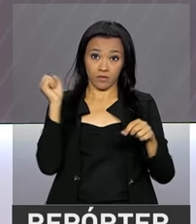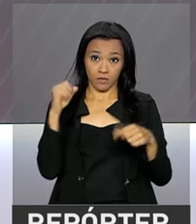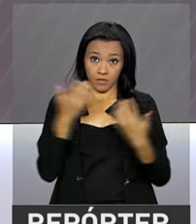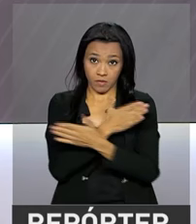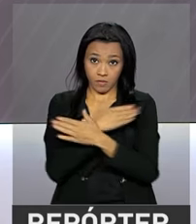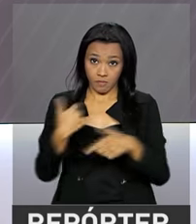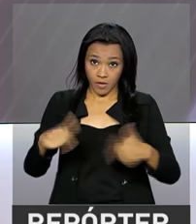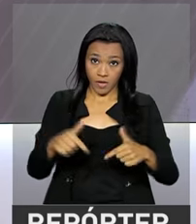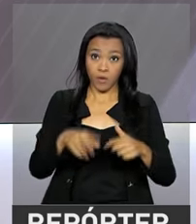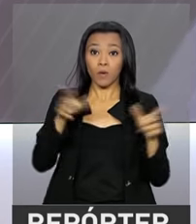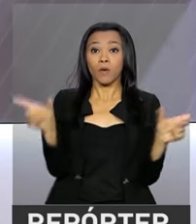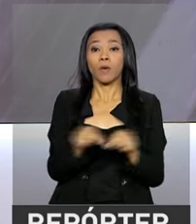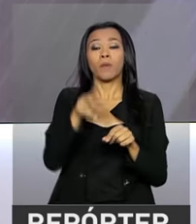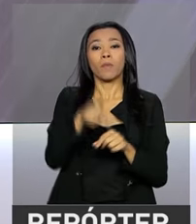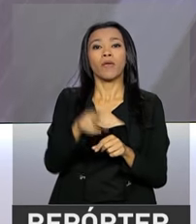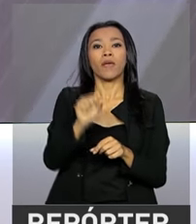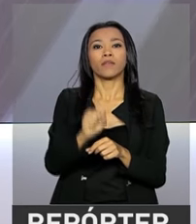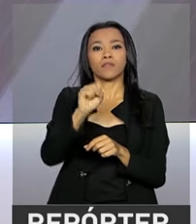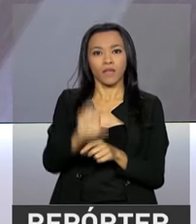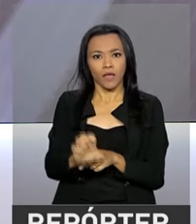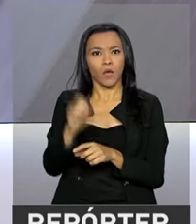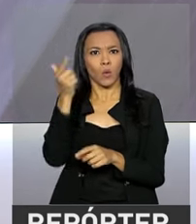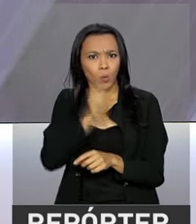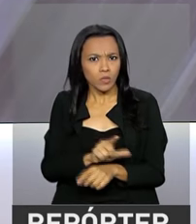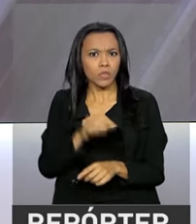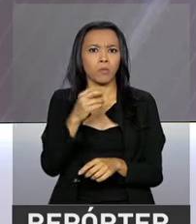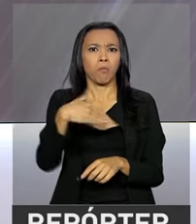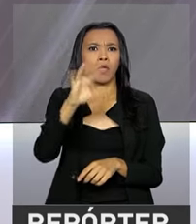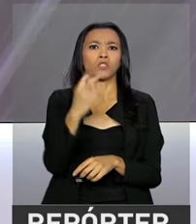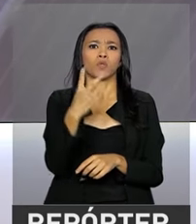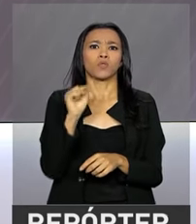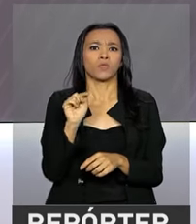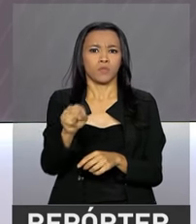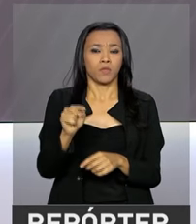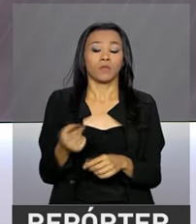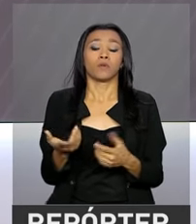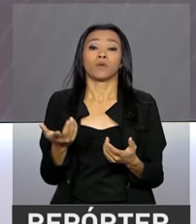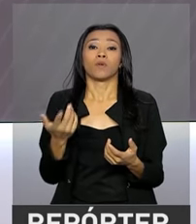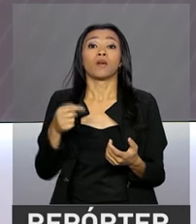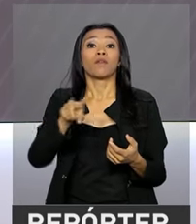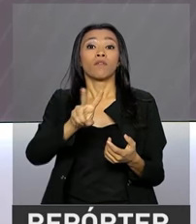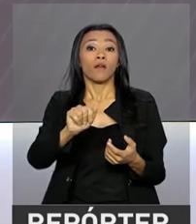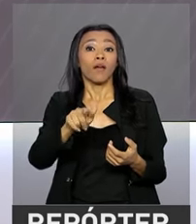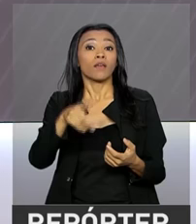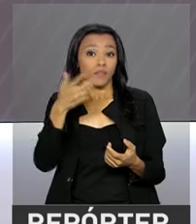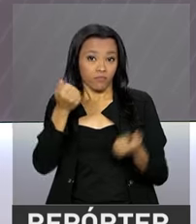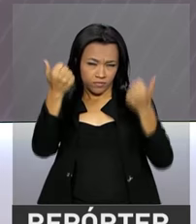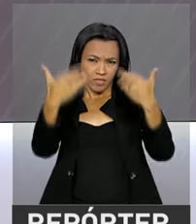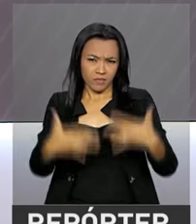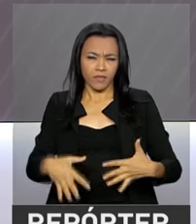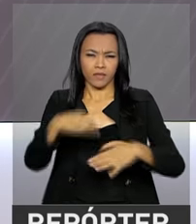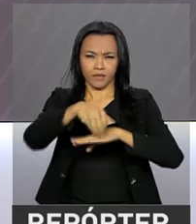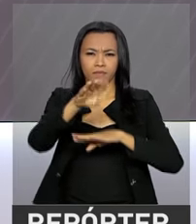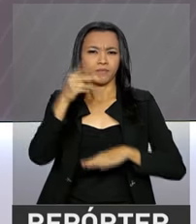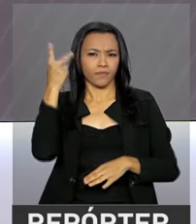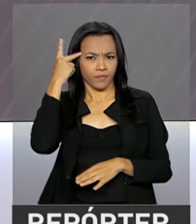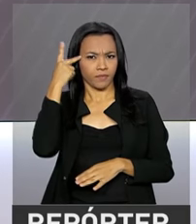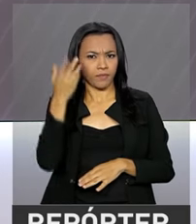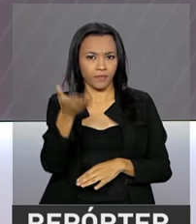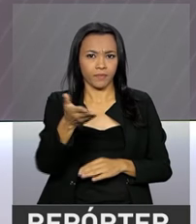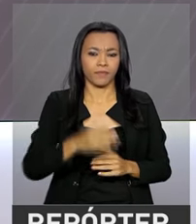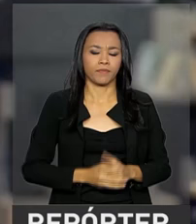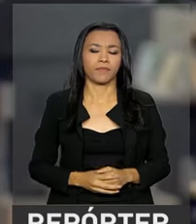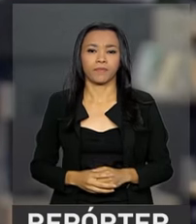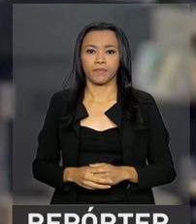mil postos de trabalho preservados em março de são paulo o repórter josé luiz filho traz as informações pra gente